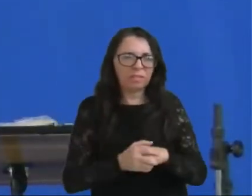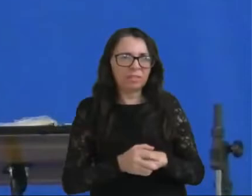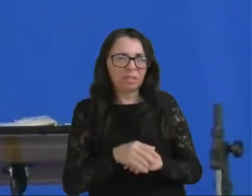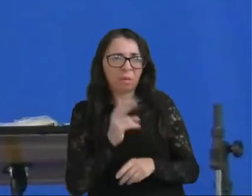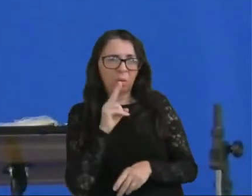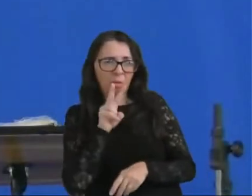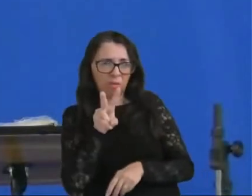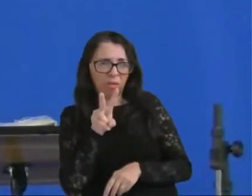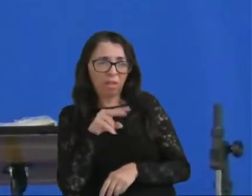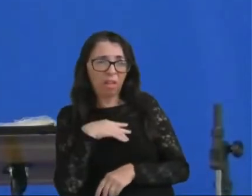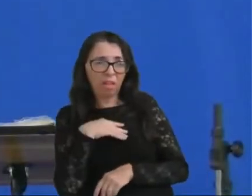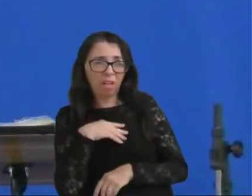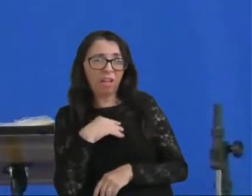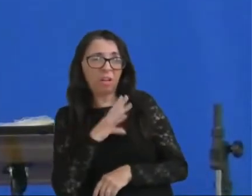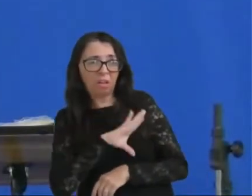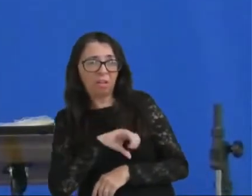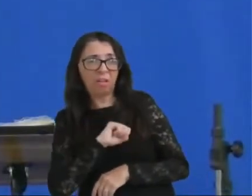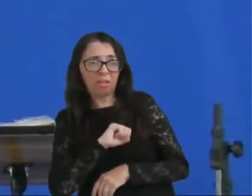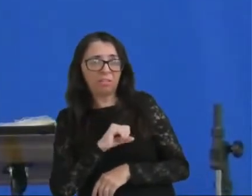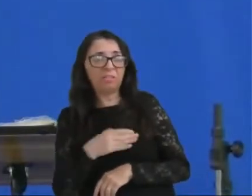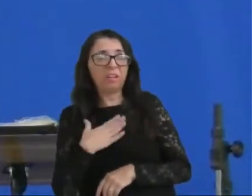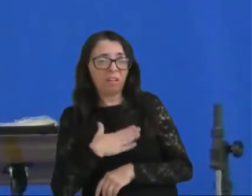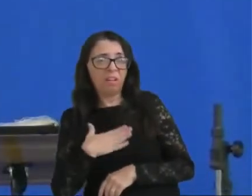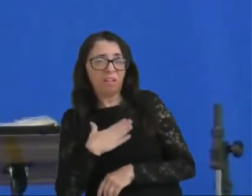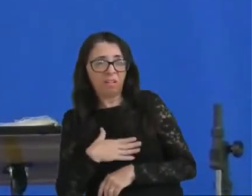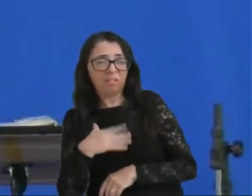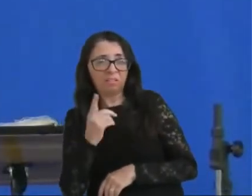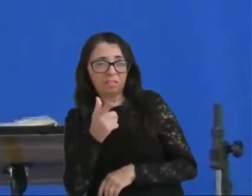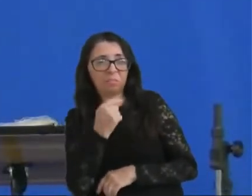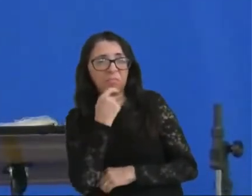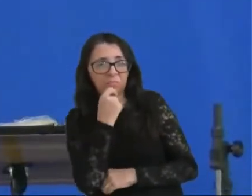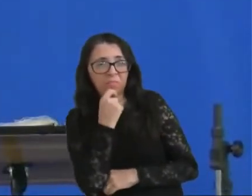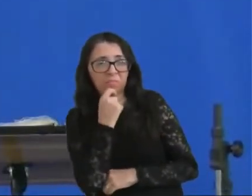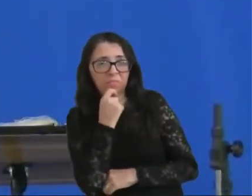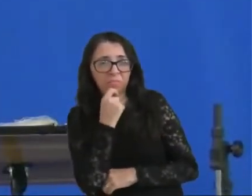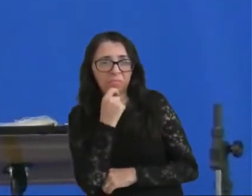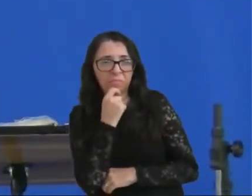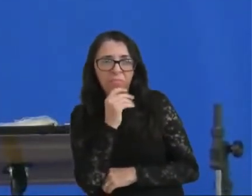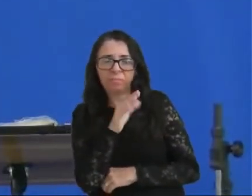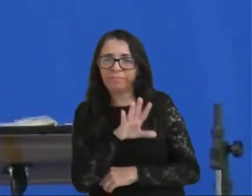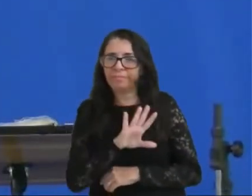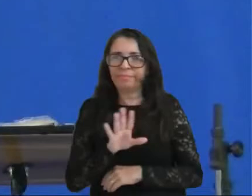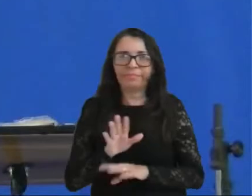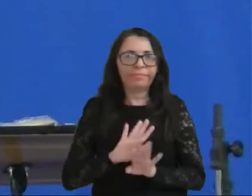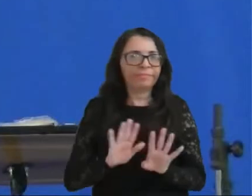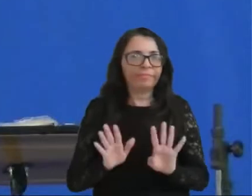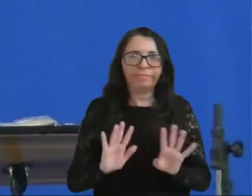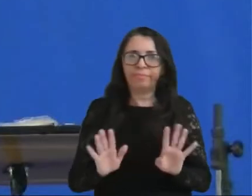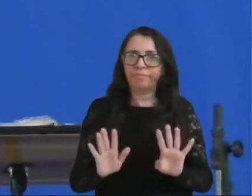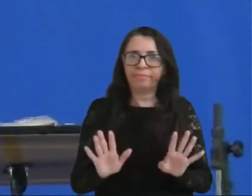pecado, de denunciar a corrupção.